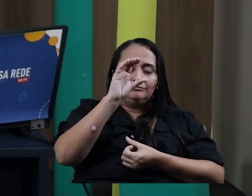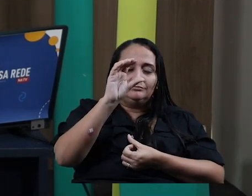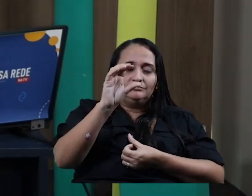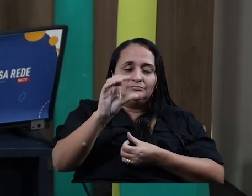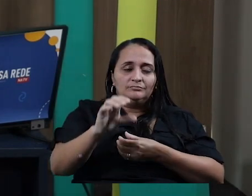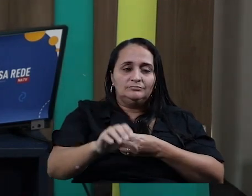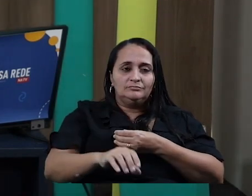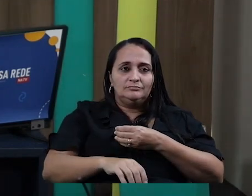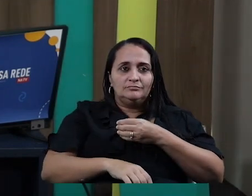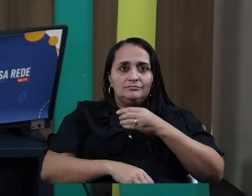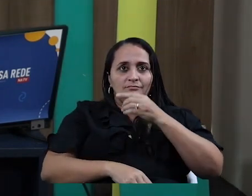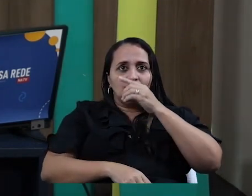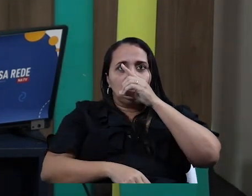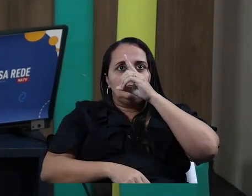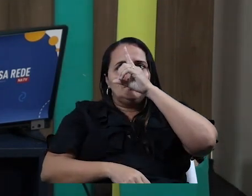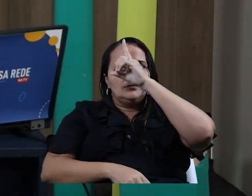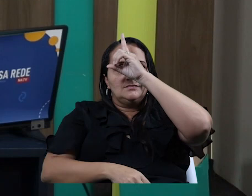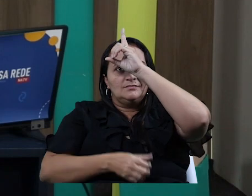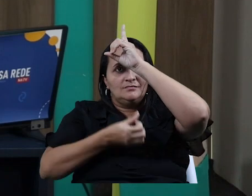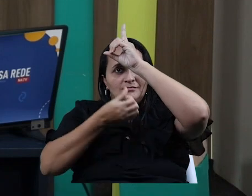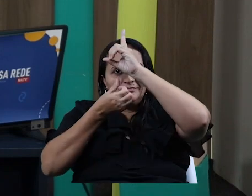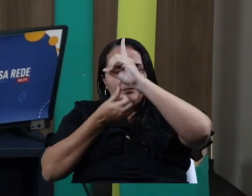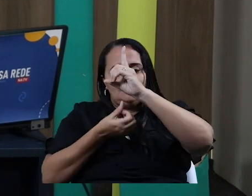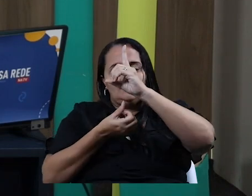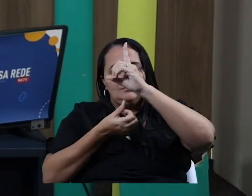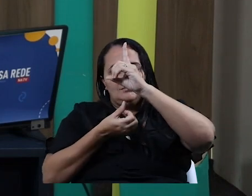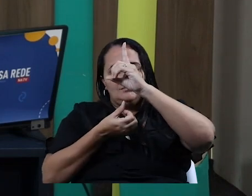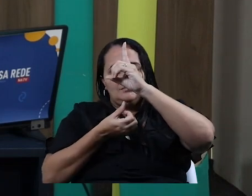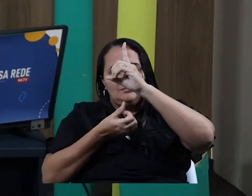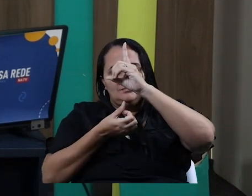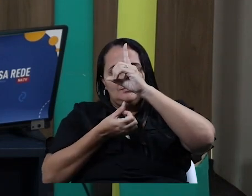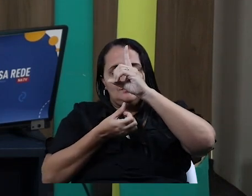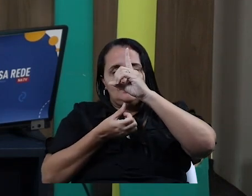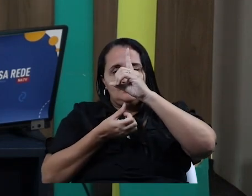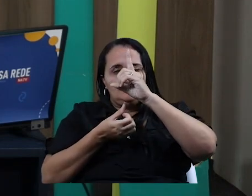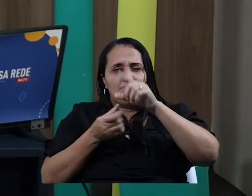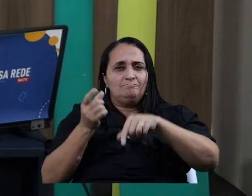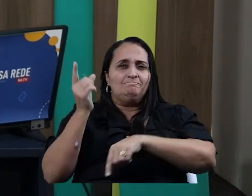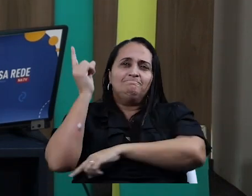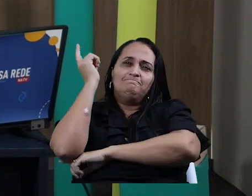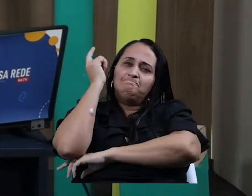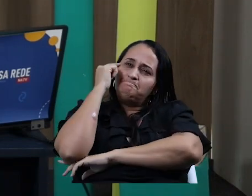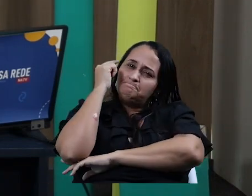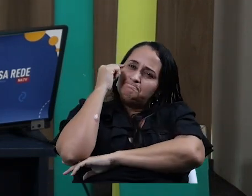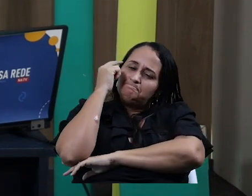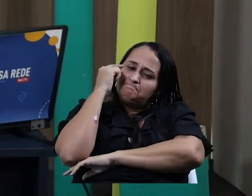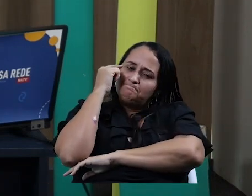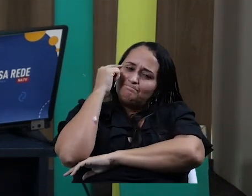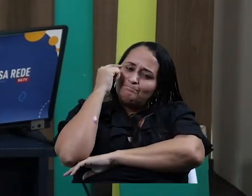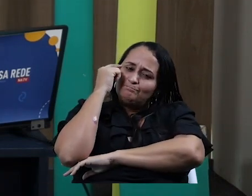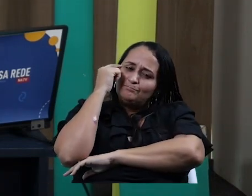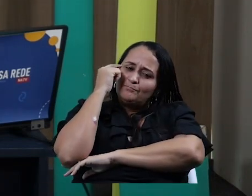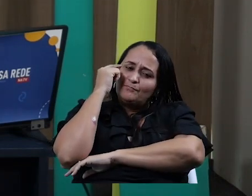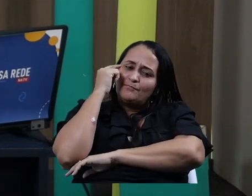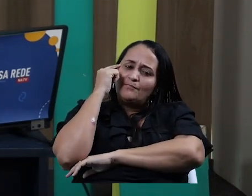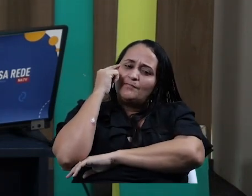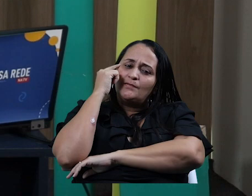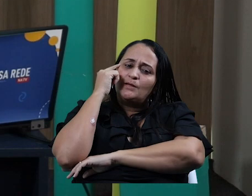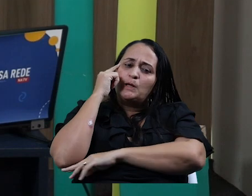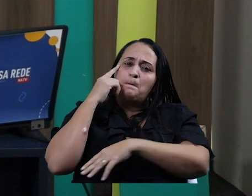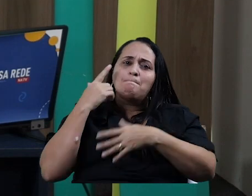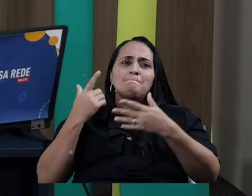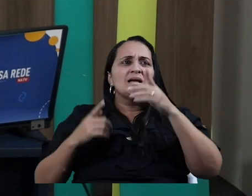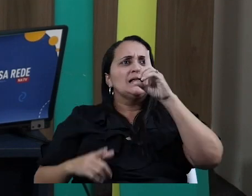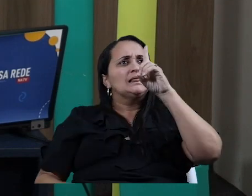ficou na dezena. Vixe, mas nós temos duas alternativas que tem